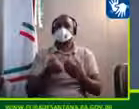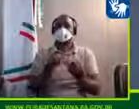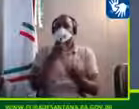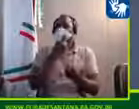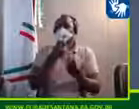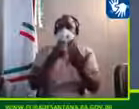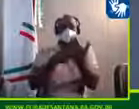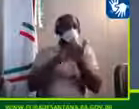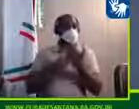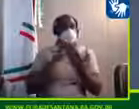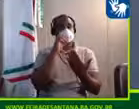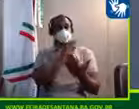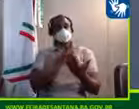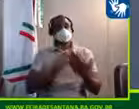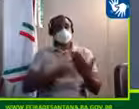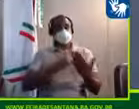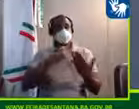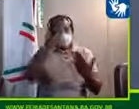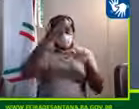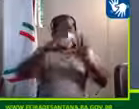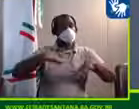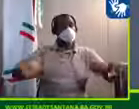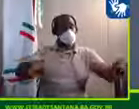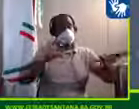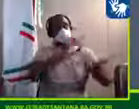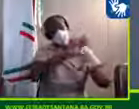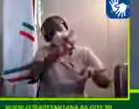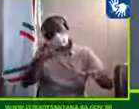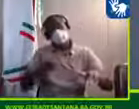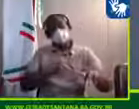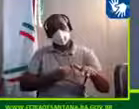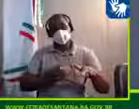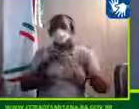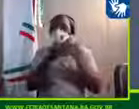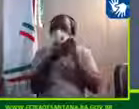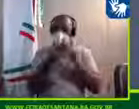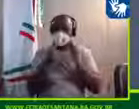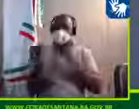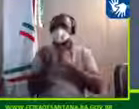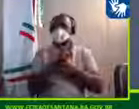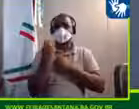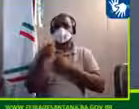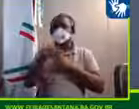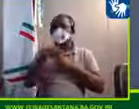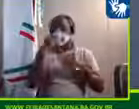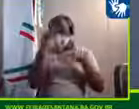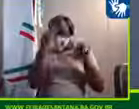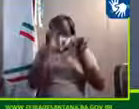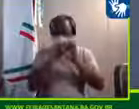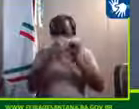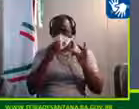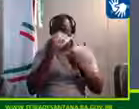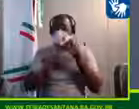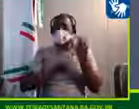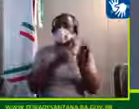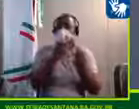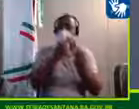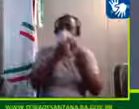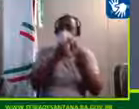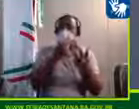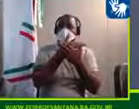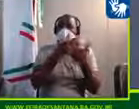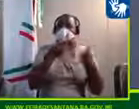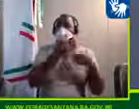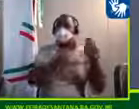salva vidas, são os oxigênios. Portanto, é o oxigênio. Portanto, eu vou pedir que a gente possa ser claro com você dos tipos de medicações